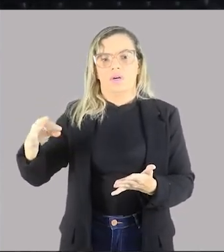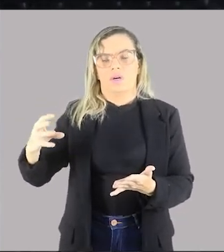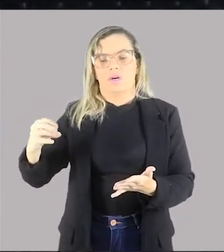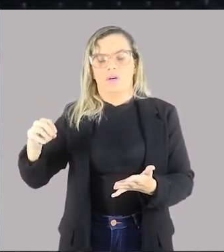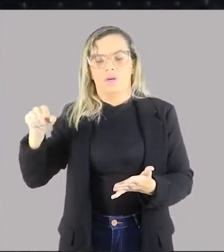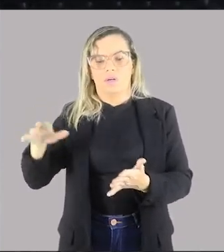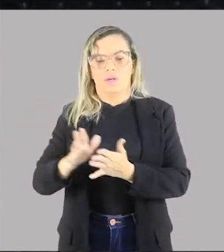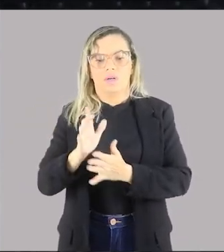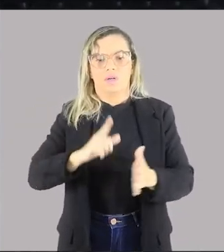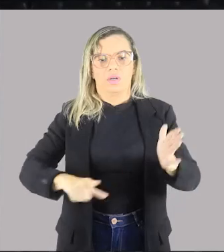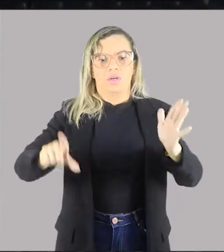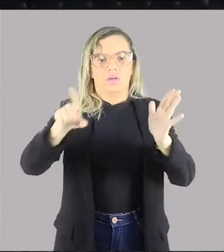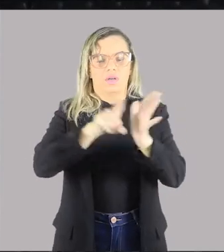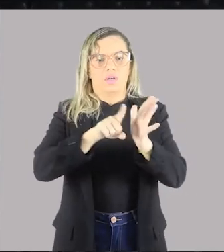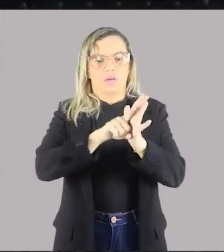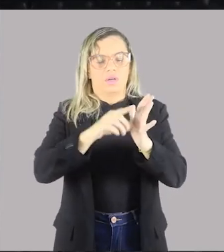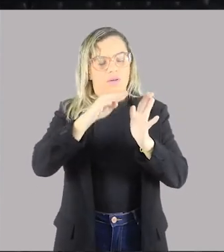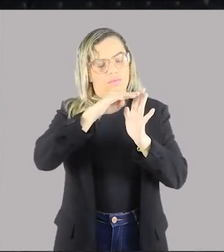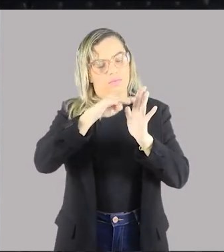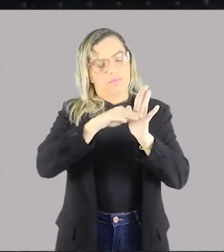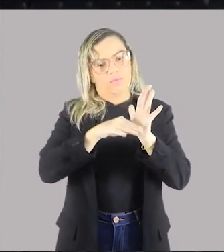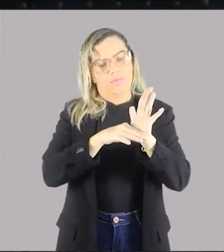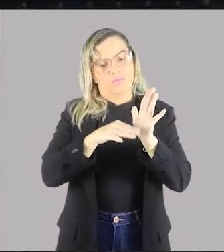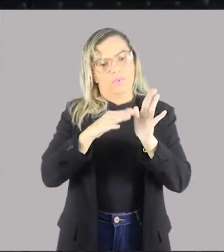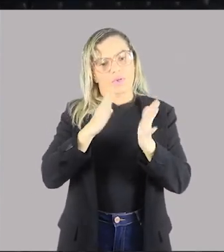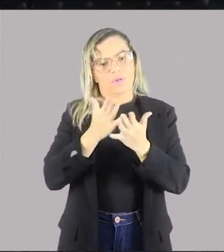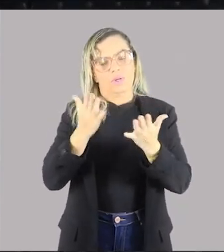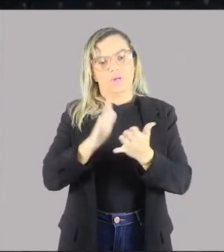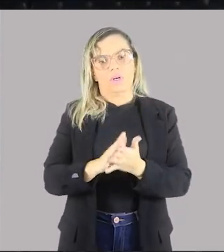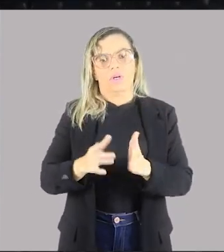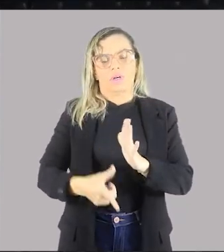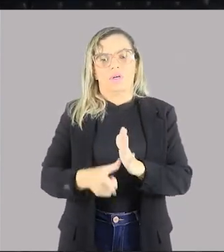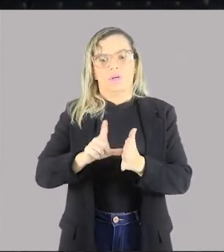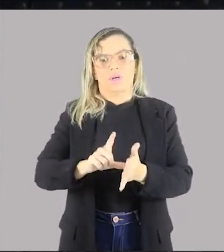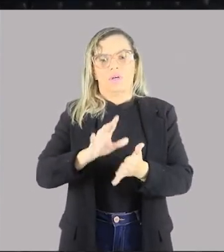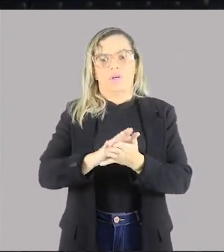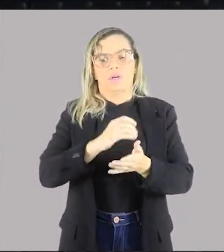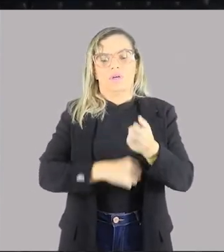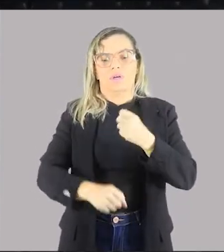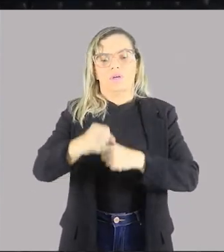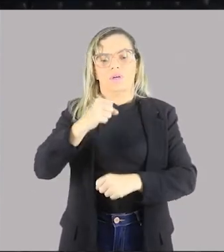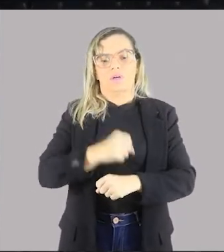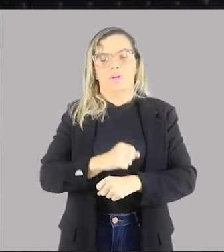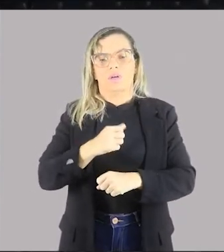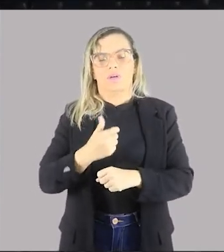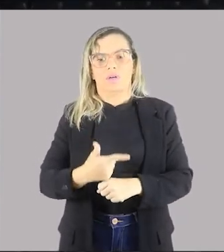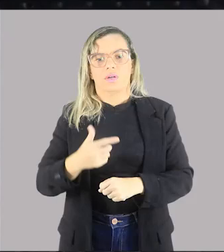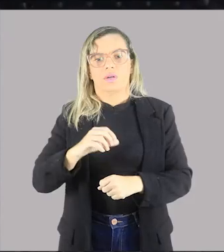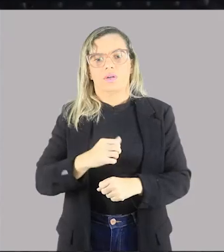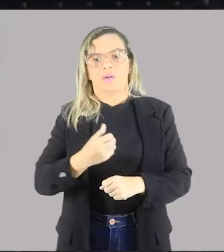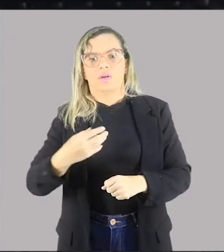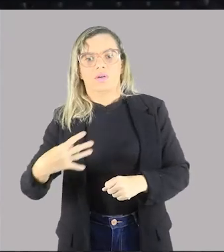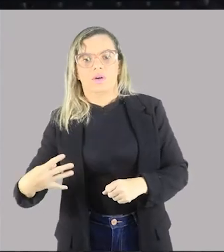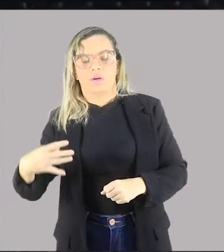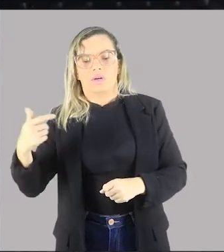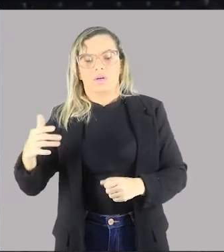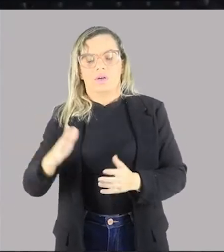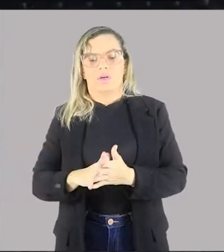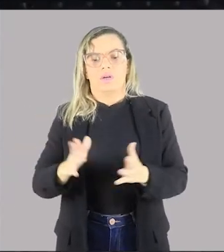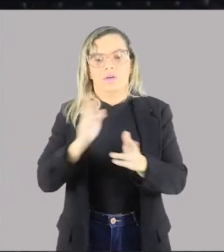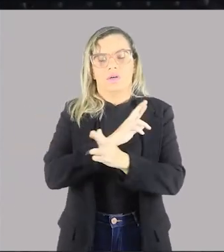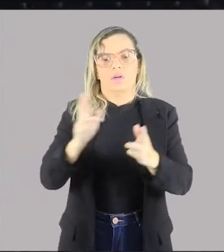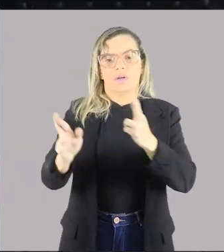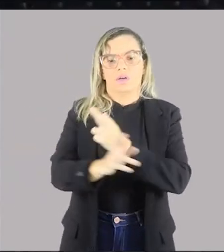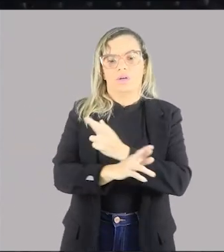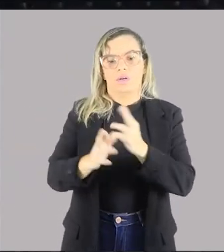trata especificamente do nepotismo, mas que antes, desde 2004, já tinha ali a súmula vinculante número 13, que tratava a respeito disso. O